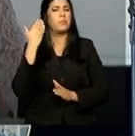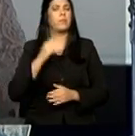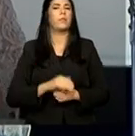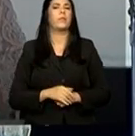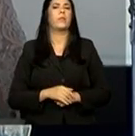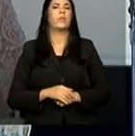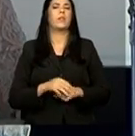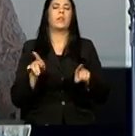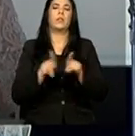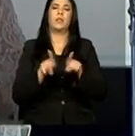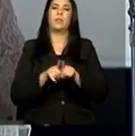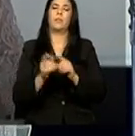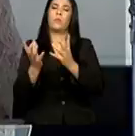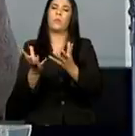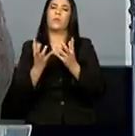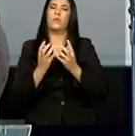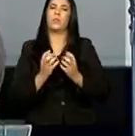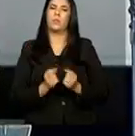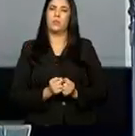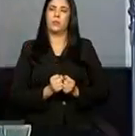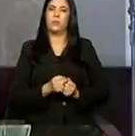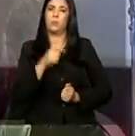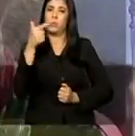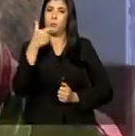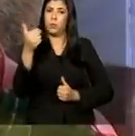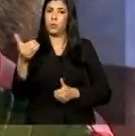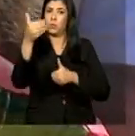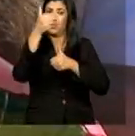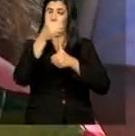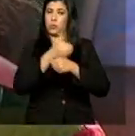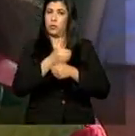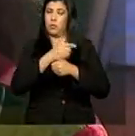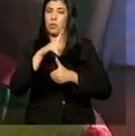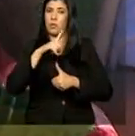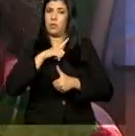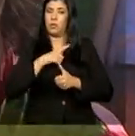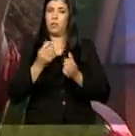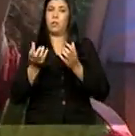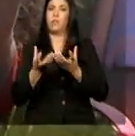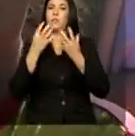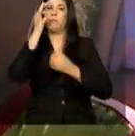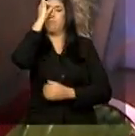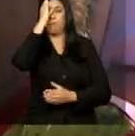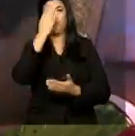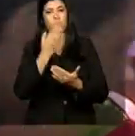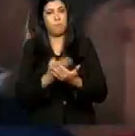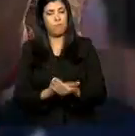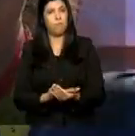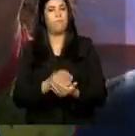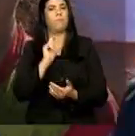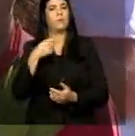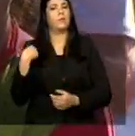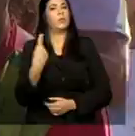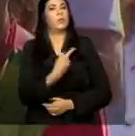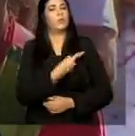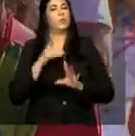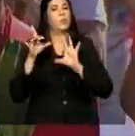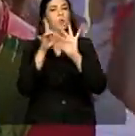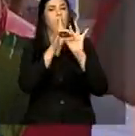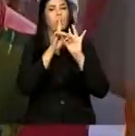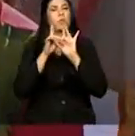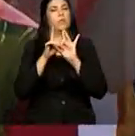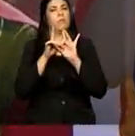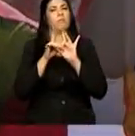Assumo esse mandato com uma certeza. Nós estamos juntos. Com